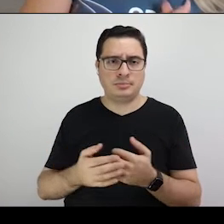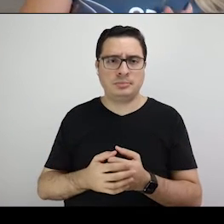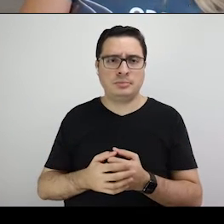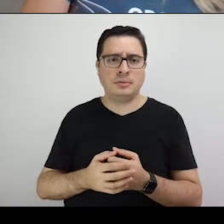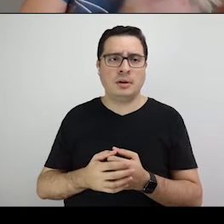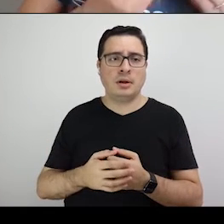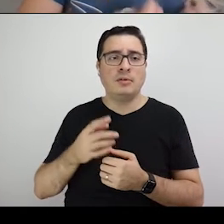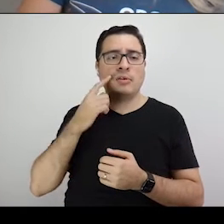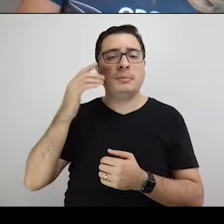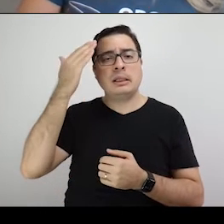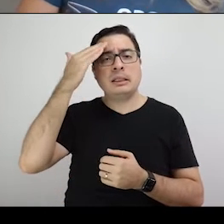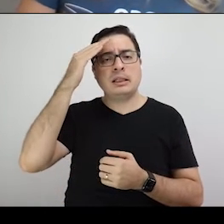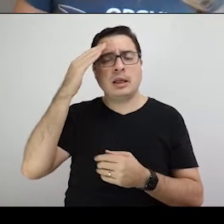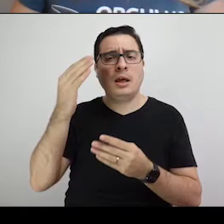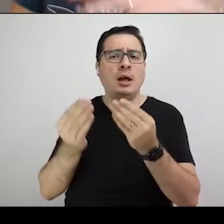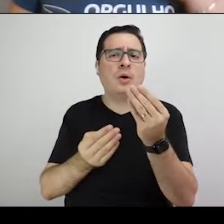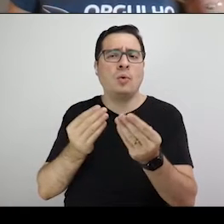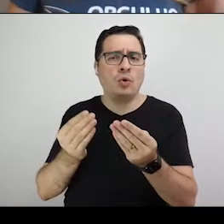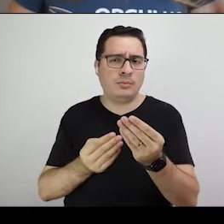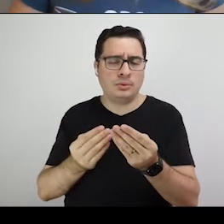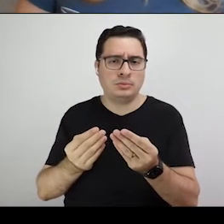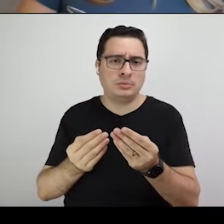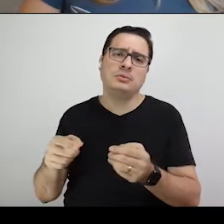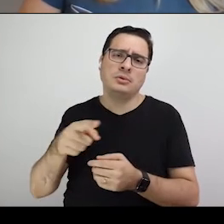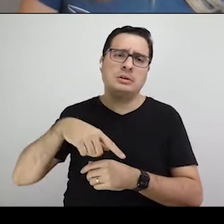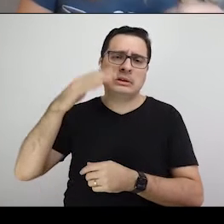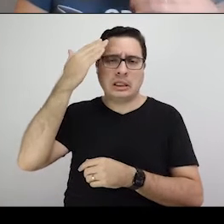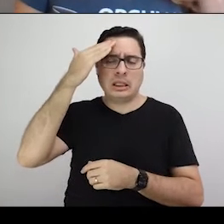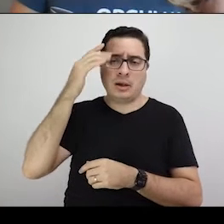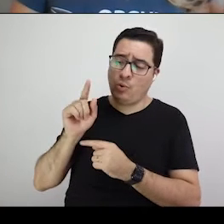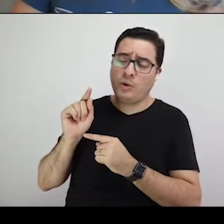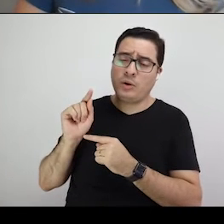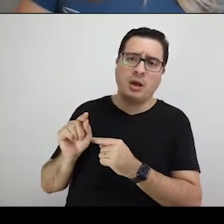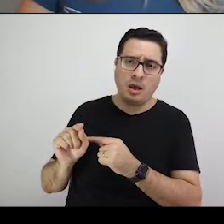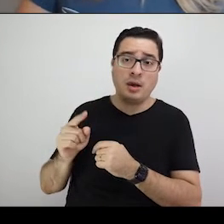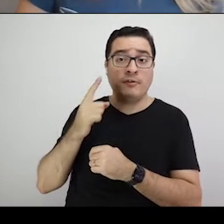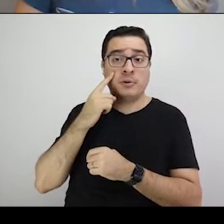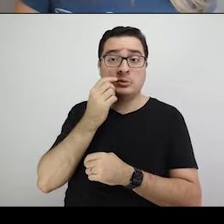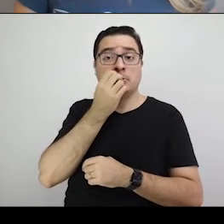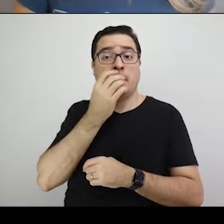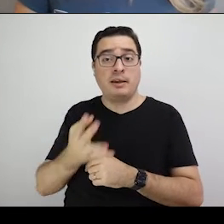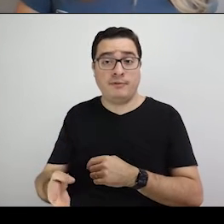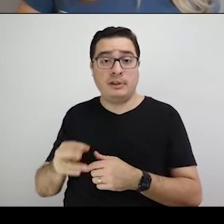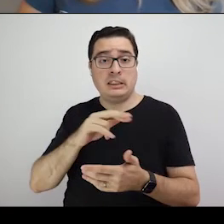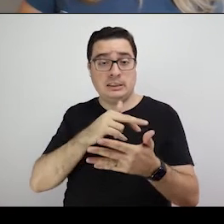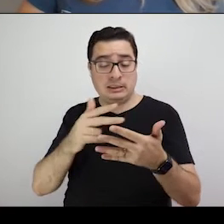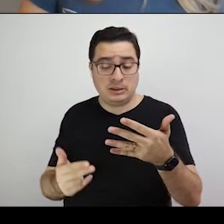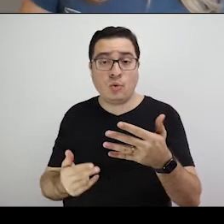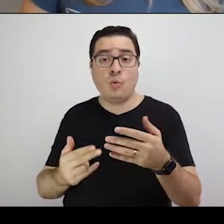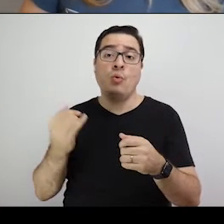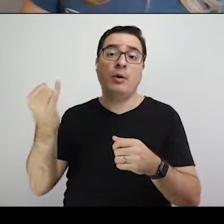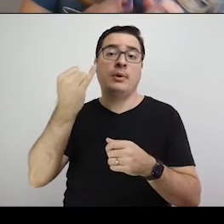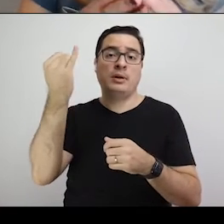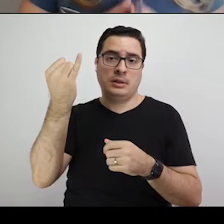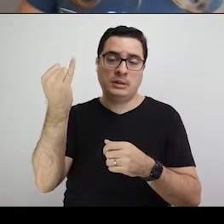vamos entender como, né? Nós já entendemos o que, vimos os benefícios, vimos o quão é importante,